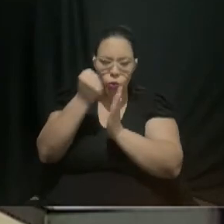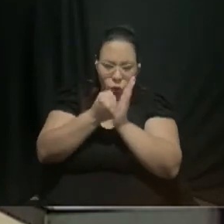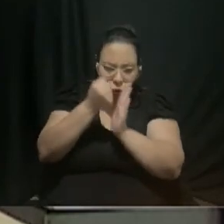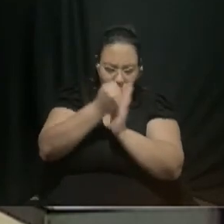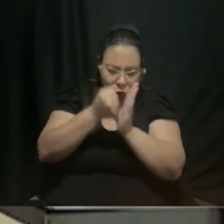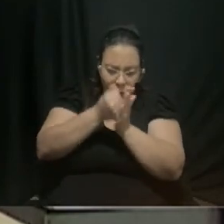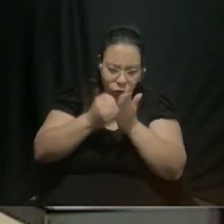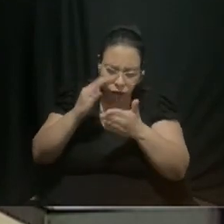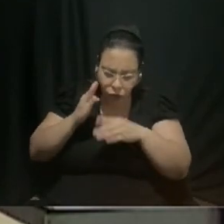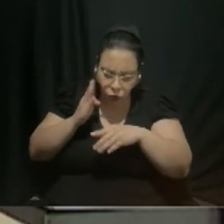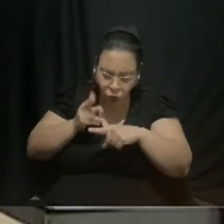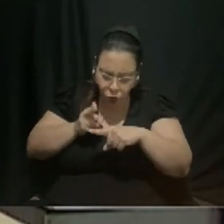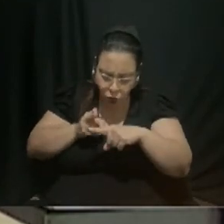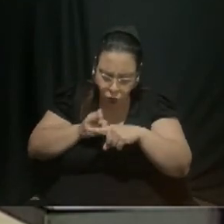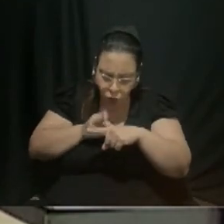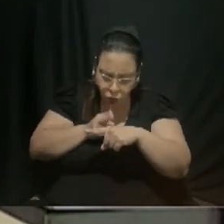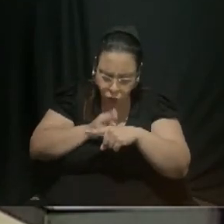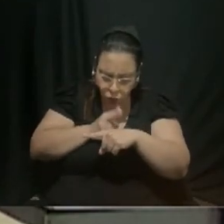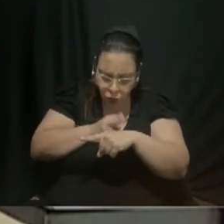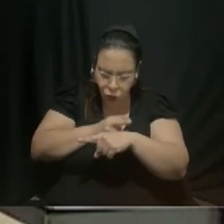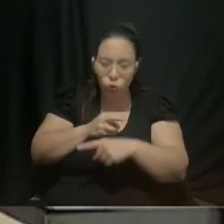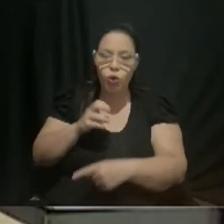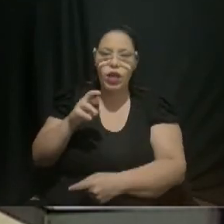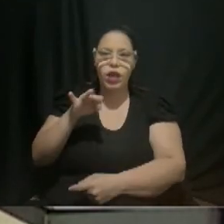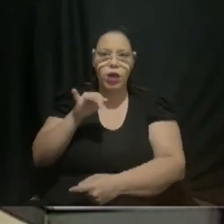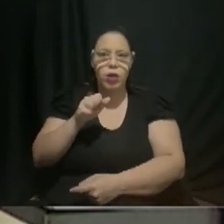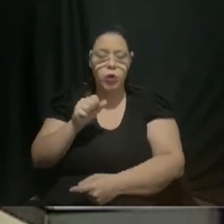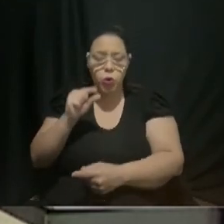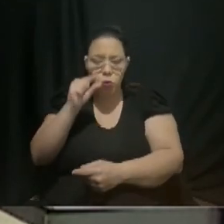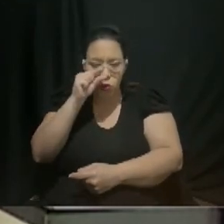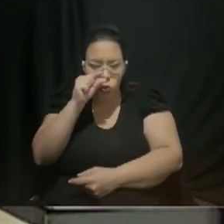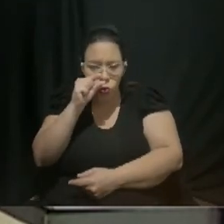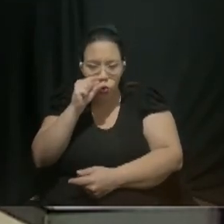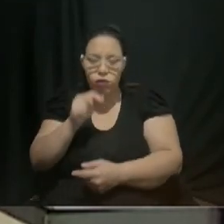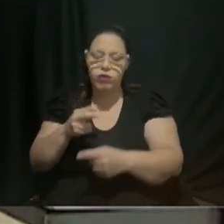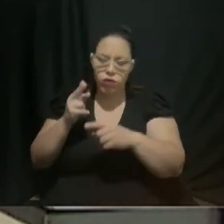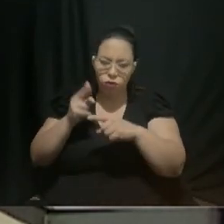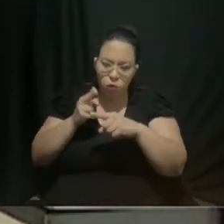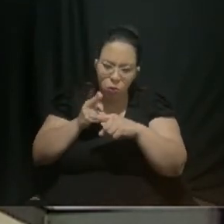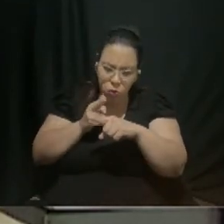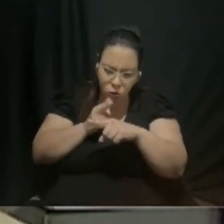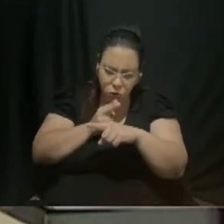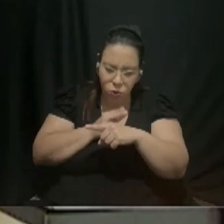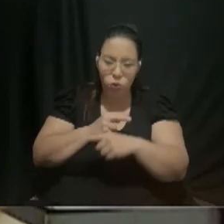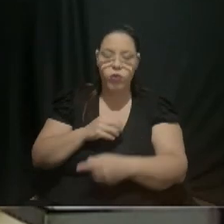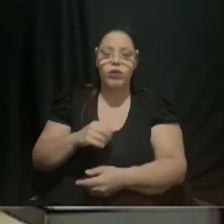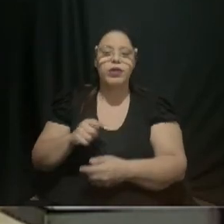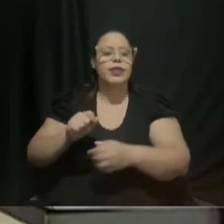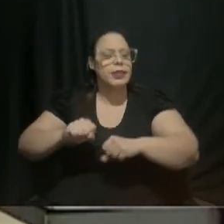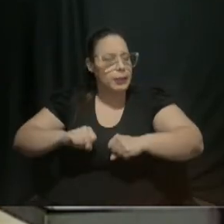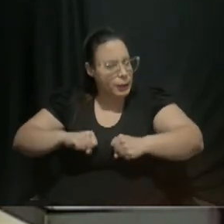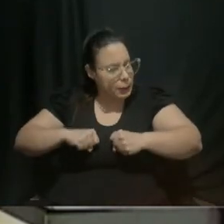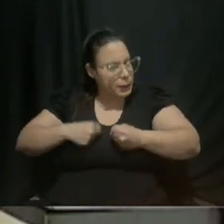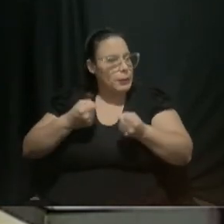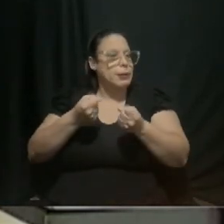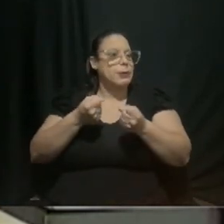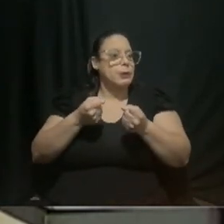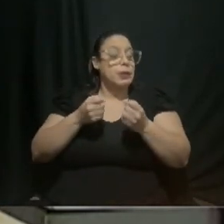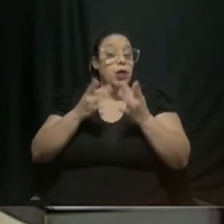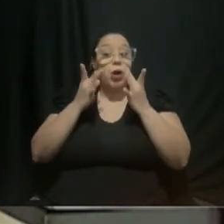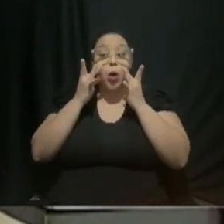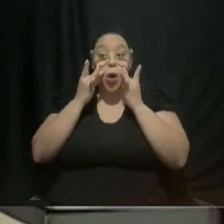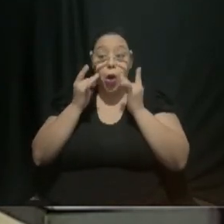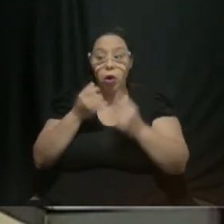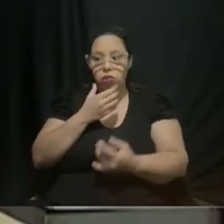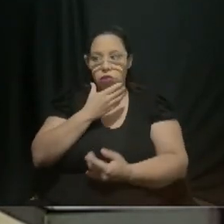a cebola bem fininha. Sim. Assim, é um trabalho que você tem que se dedicar. Exige atenção e dedicação, né? Não